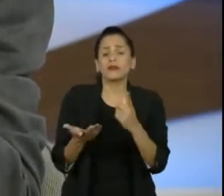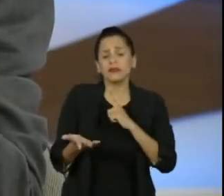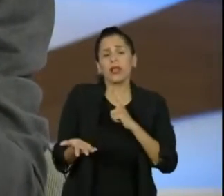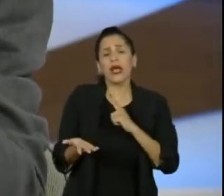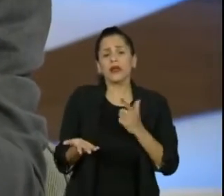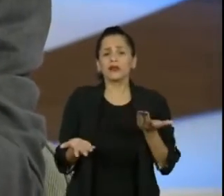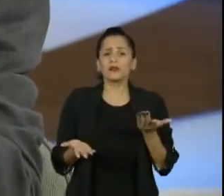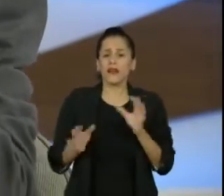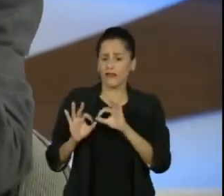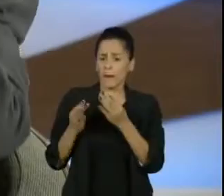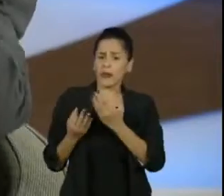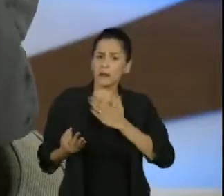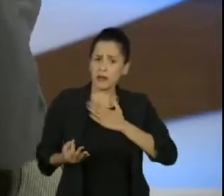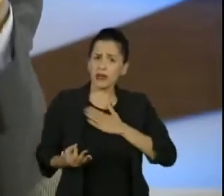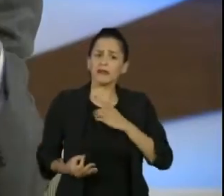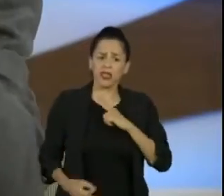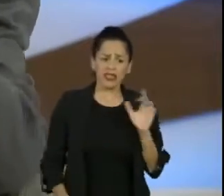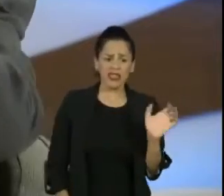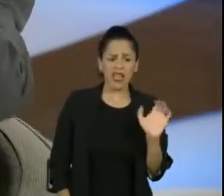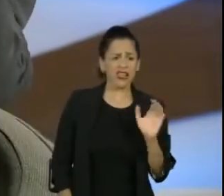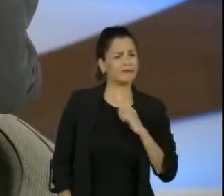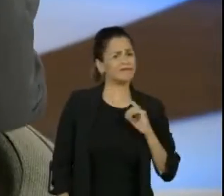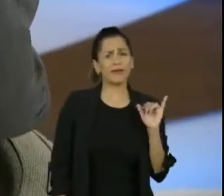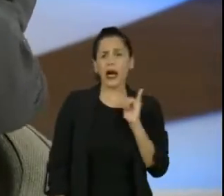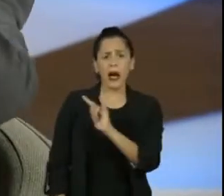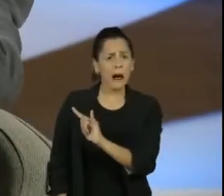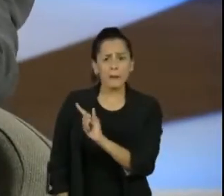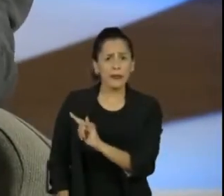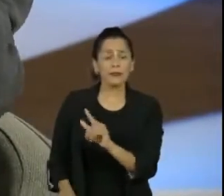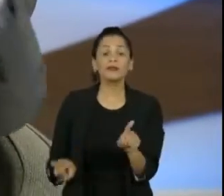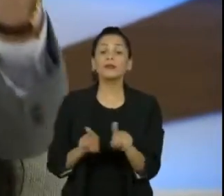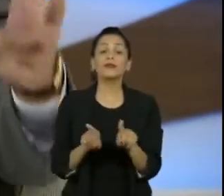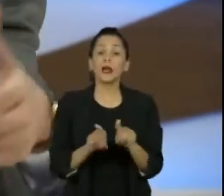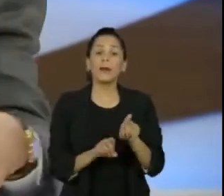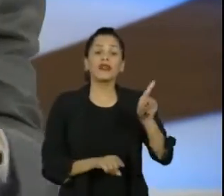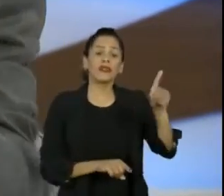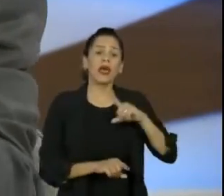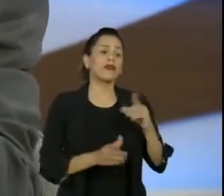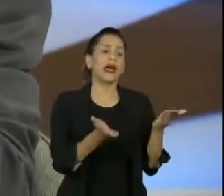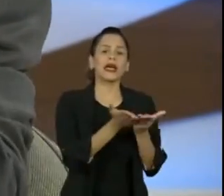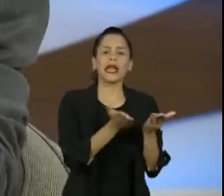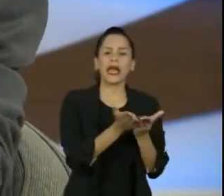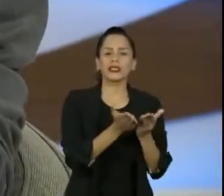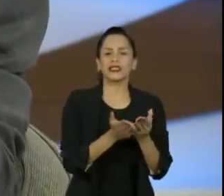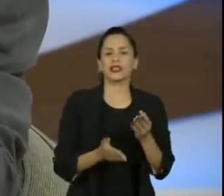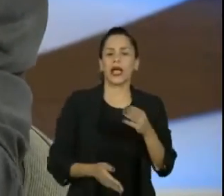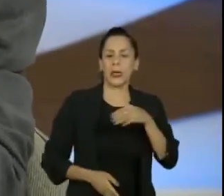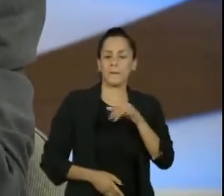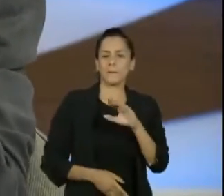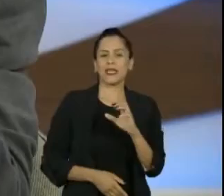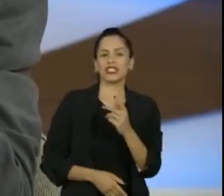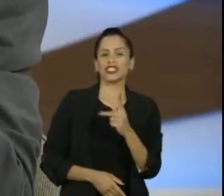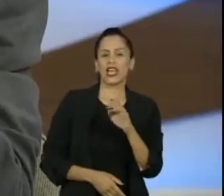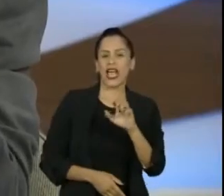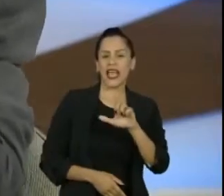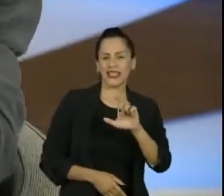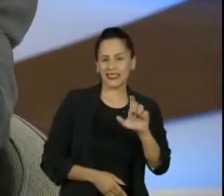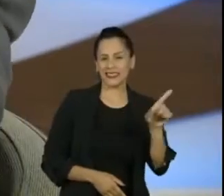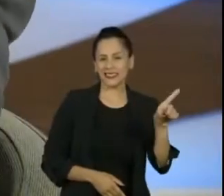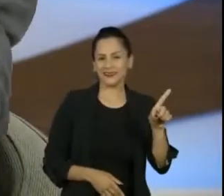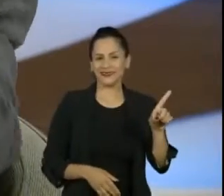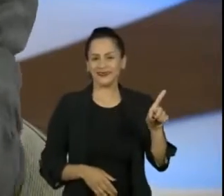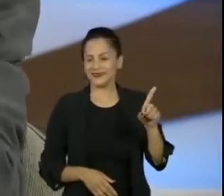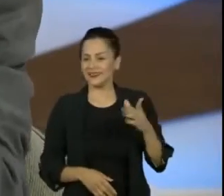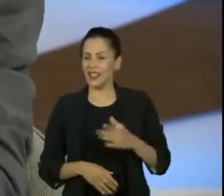a primeira-dama faz chapéu com brilho para jogar para os gays no dia da abertura e tudo. Então, ela faz